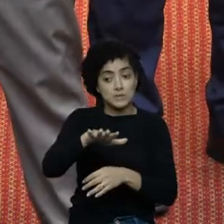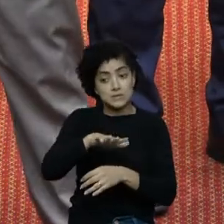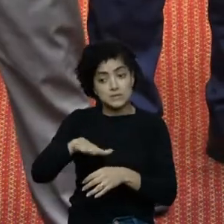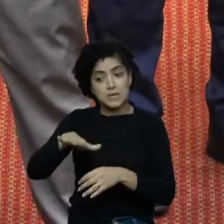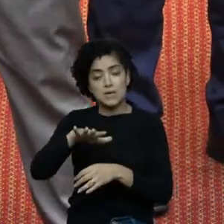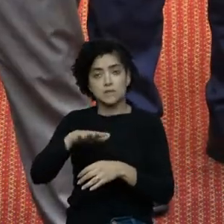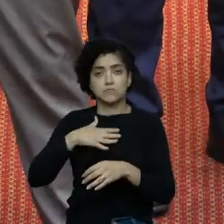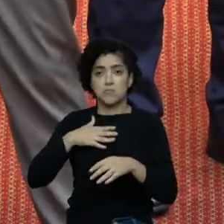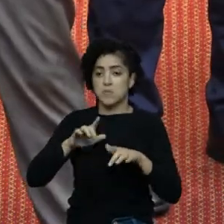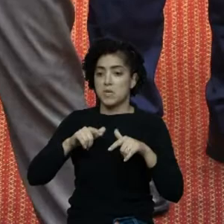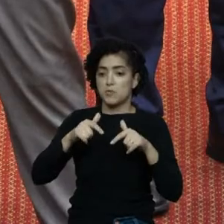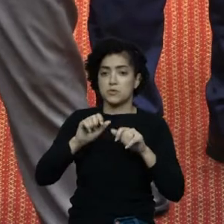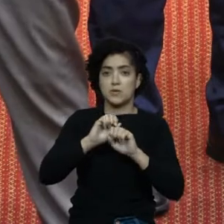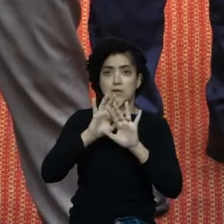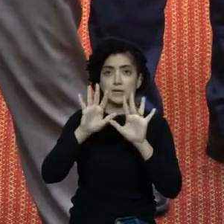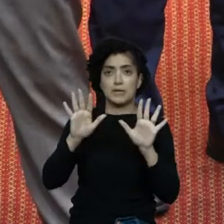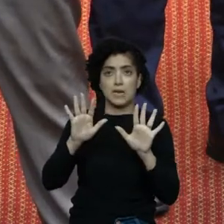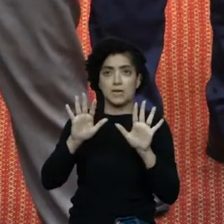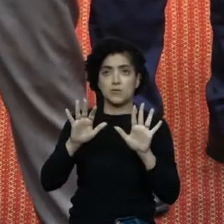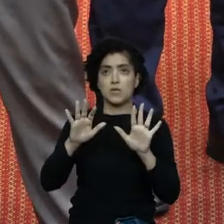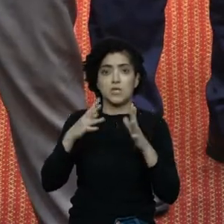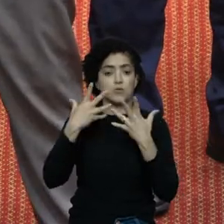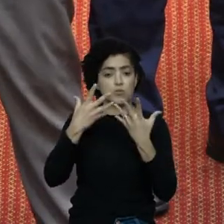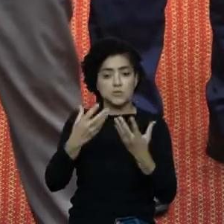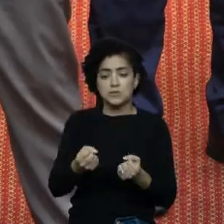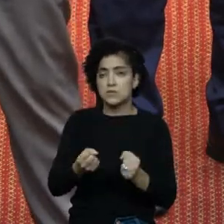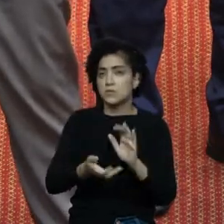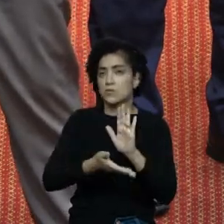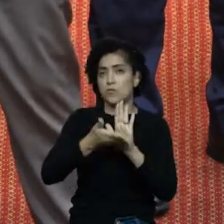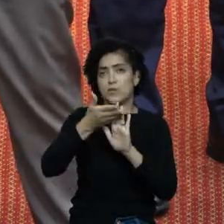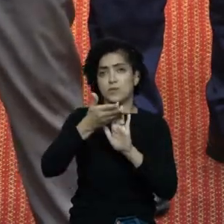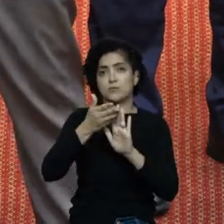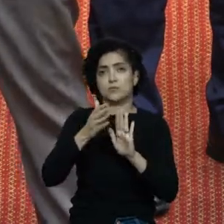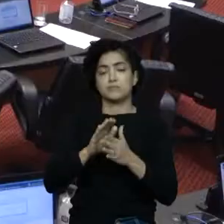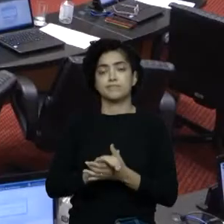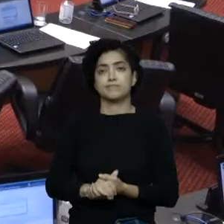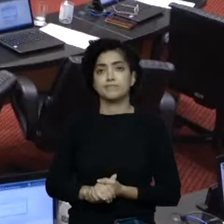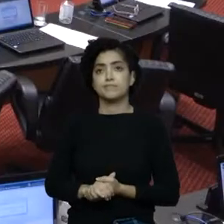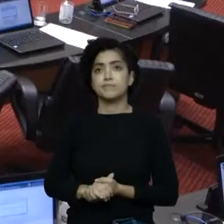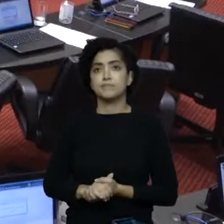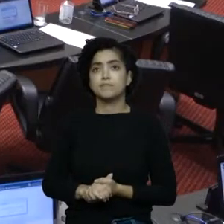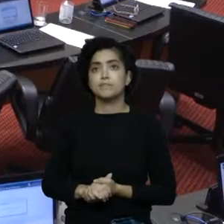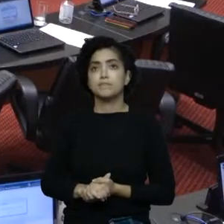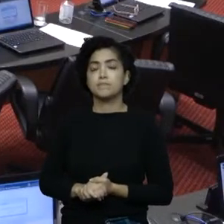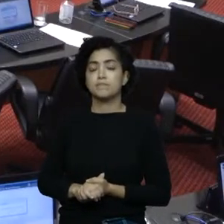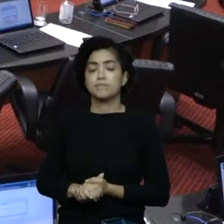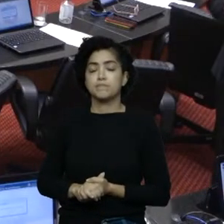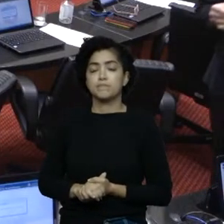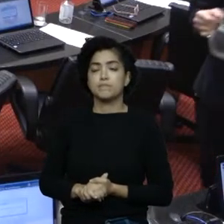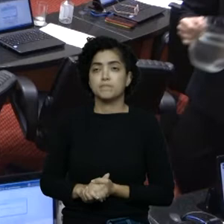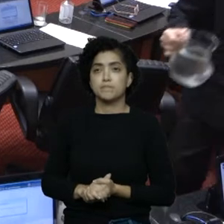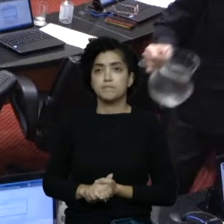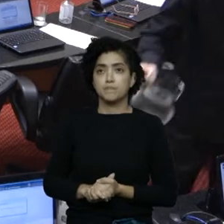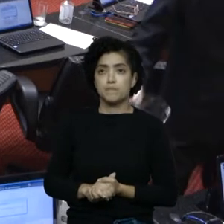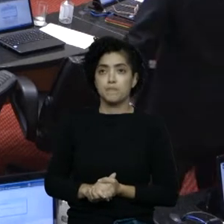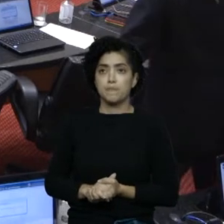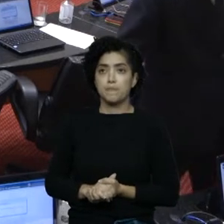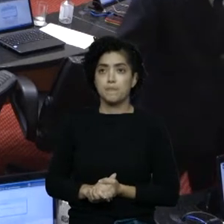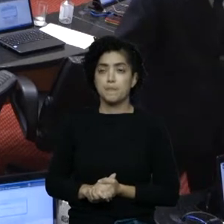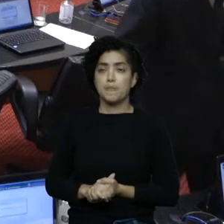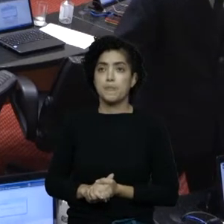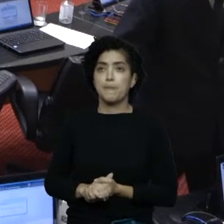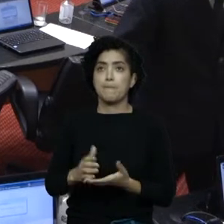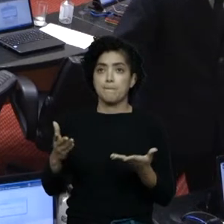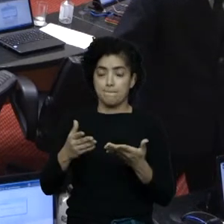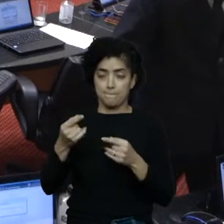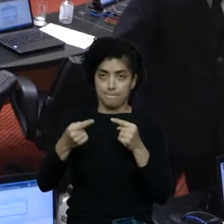minha posição muito clara eu não quero permitir aumento para nenhum setor e obrigado Deputado Bruno Souza para